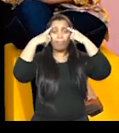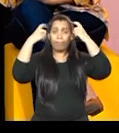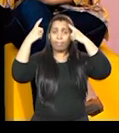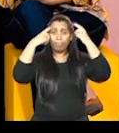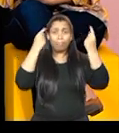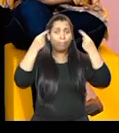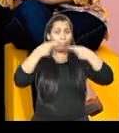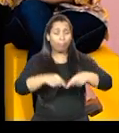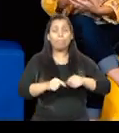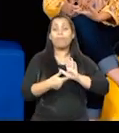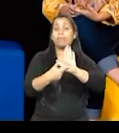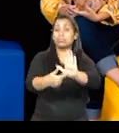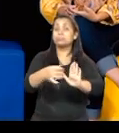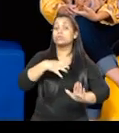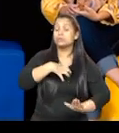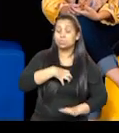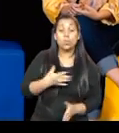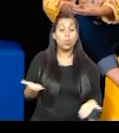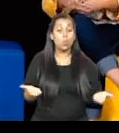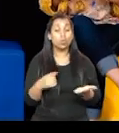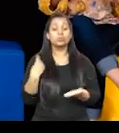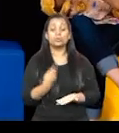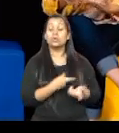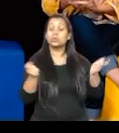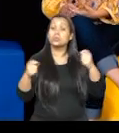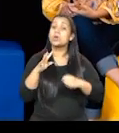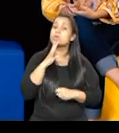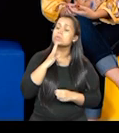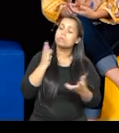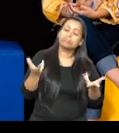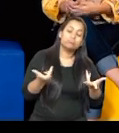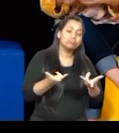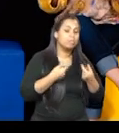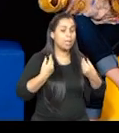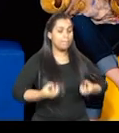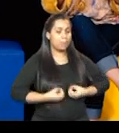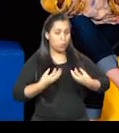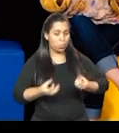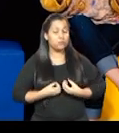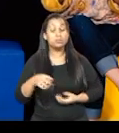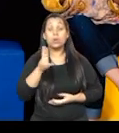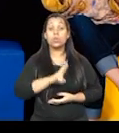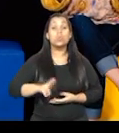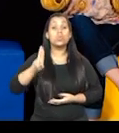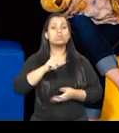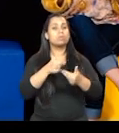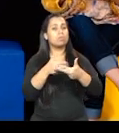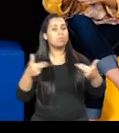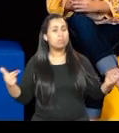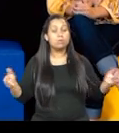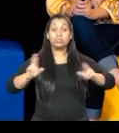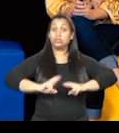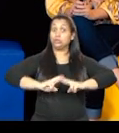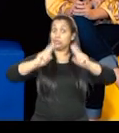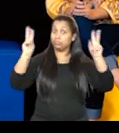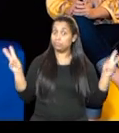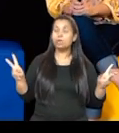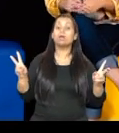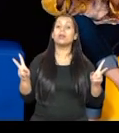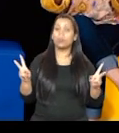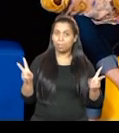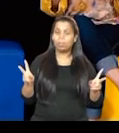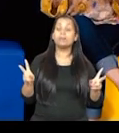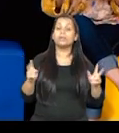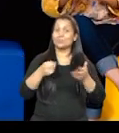demonstrar um sentimento. Hoje nós podemos conhecer a riqueza da poesia, utilizando recursos bem diferentes e tornando este tipo